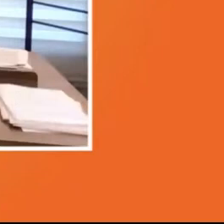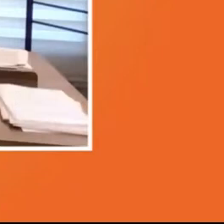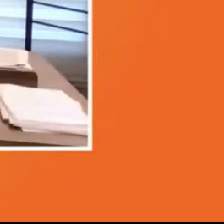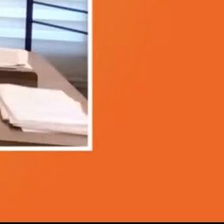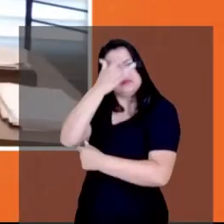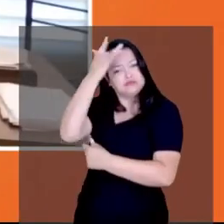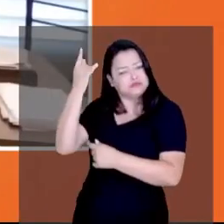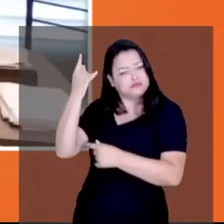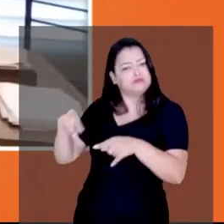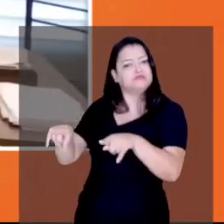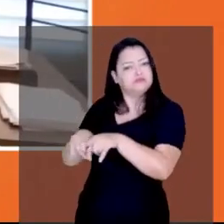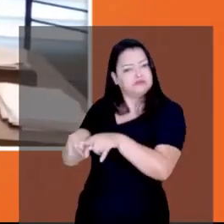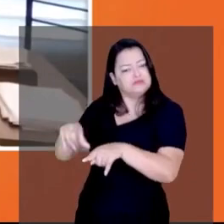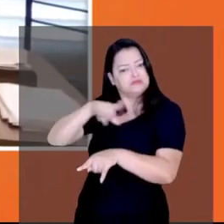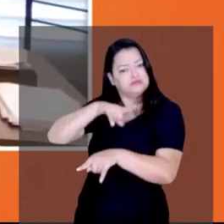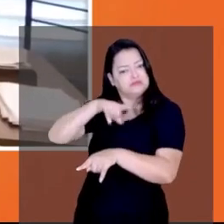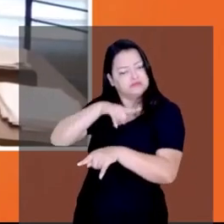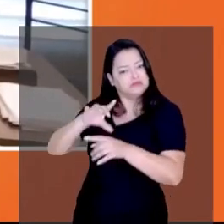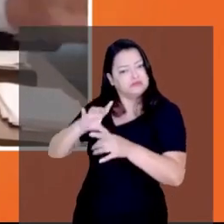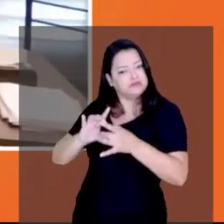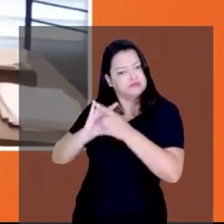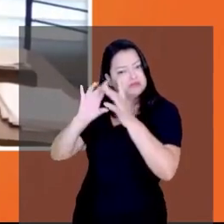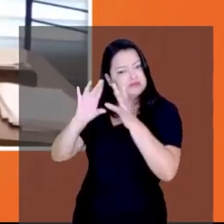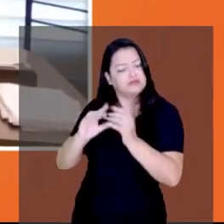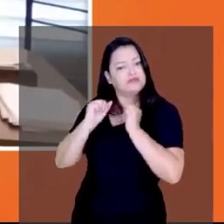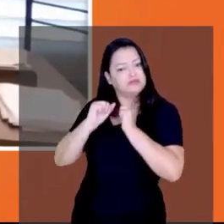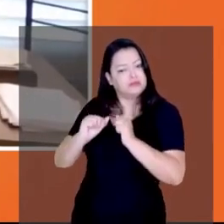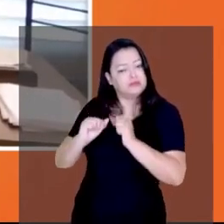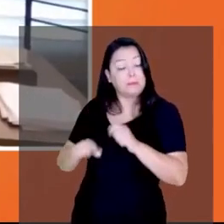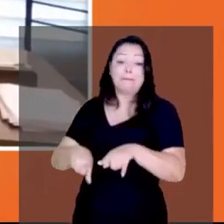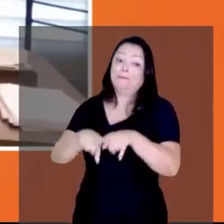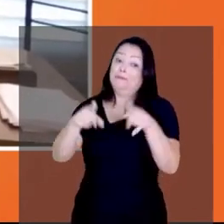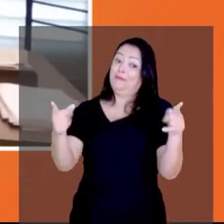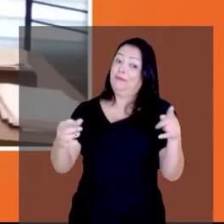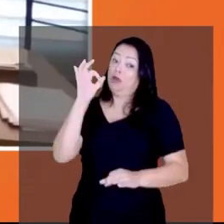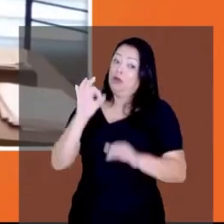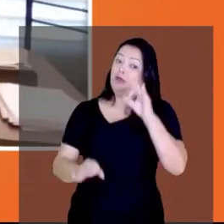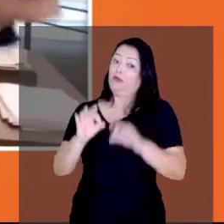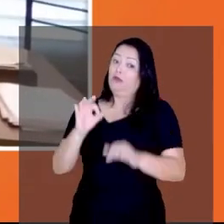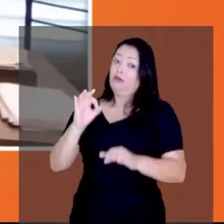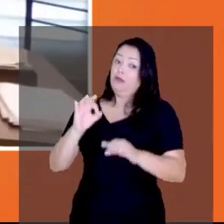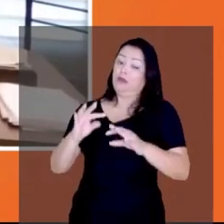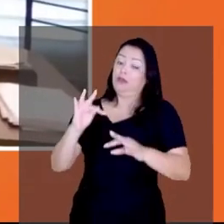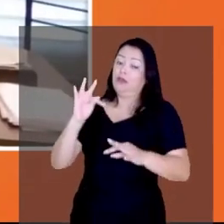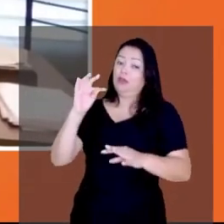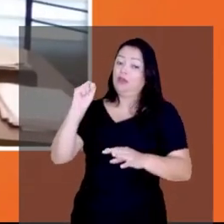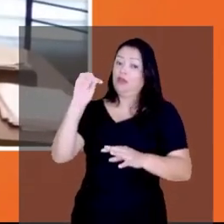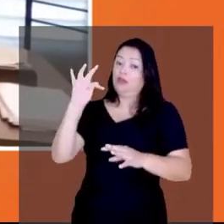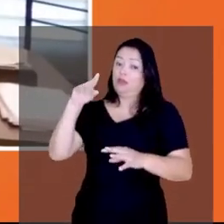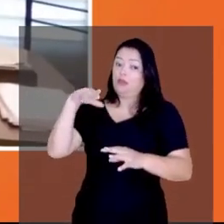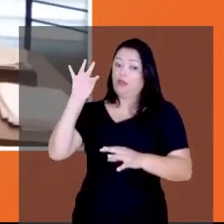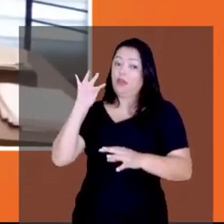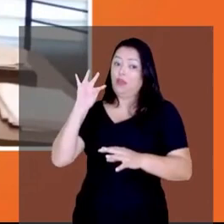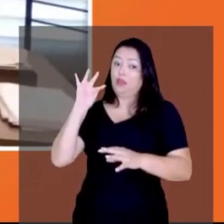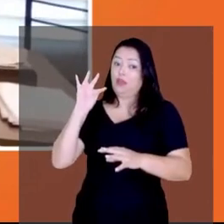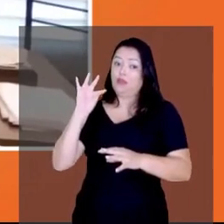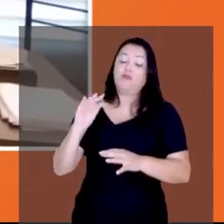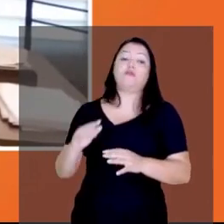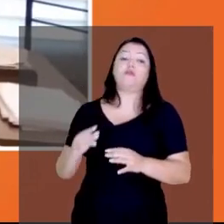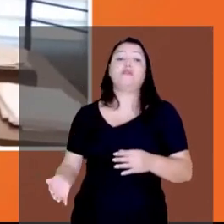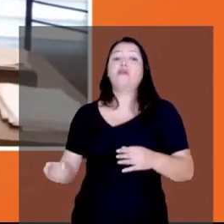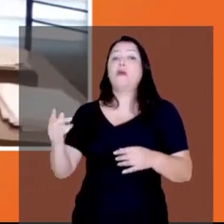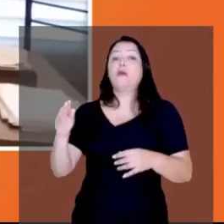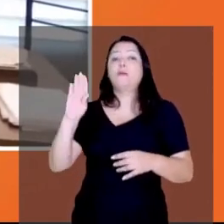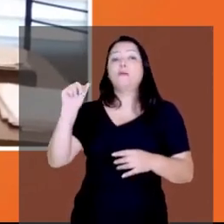isso continua. Dignidade é uma coisa que a gente não compra em supermercado, não compra em shopping, nem vai na feira. Dignidade a gente